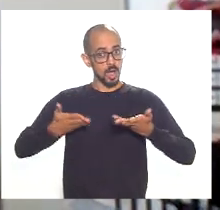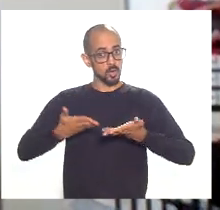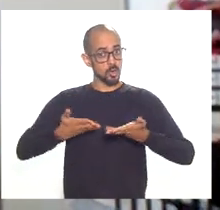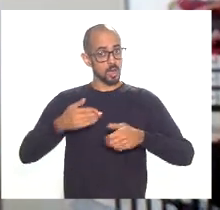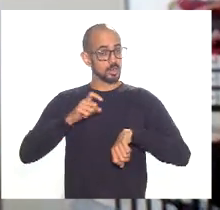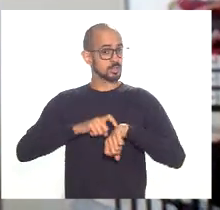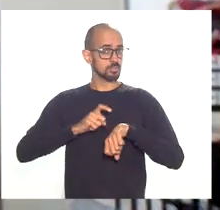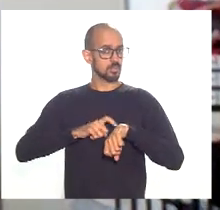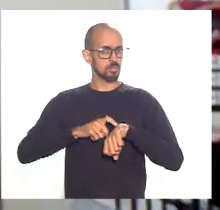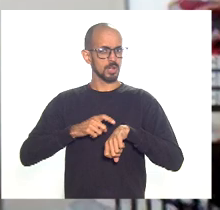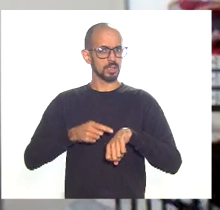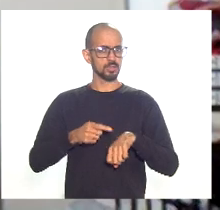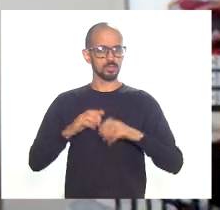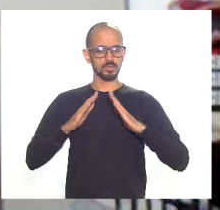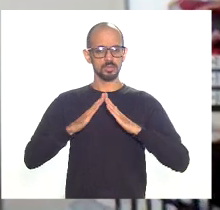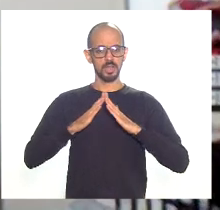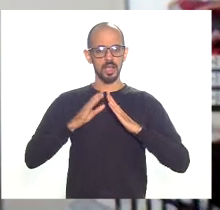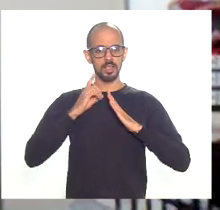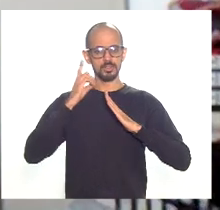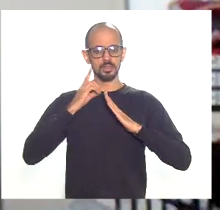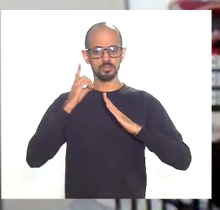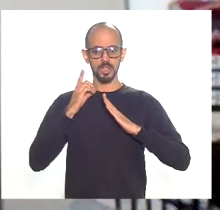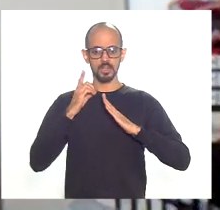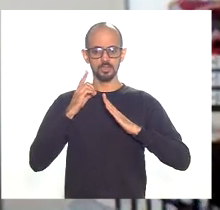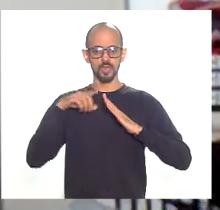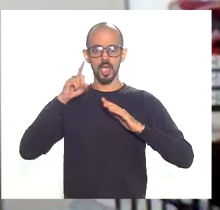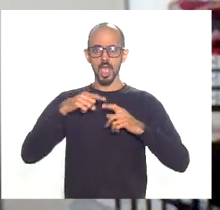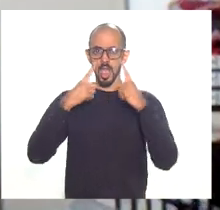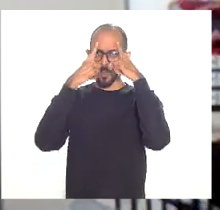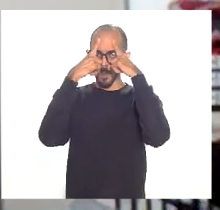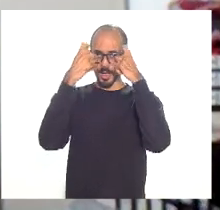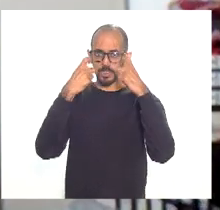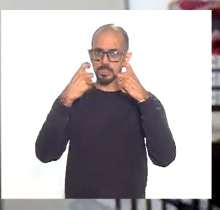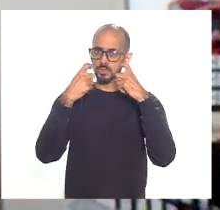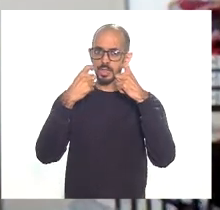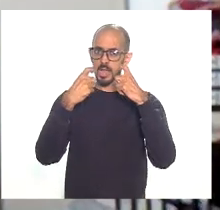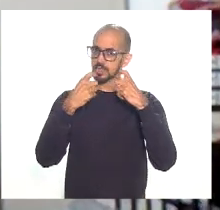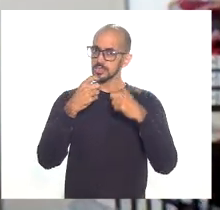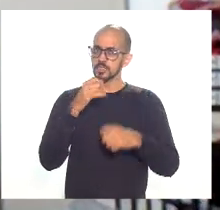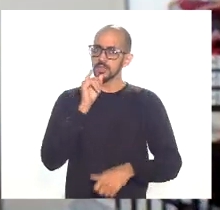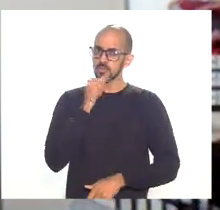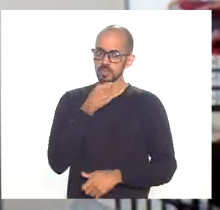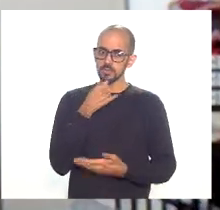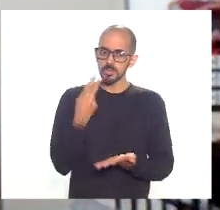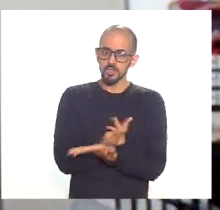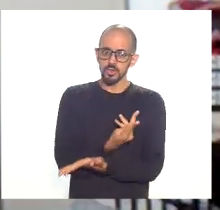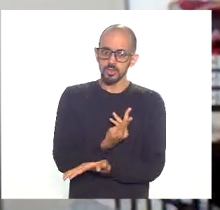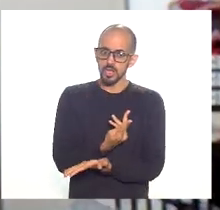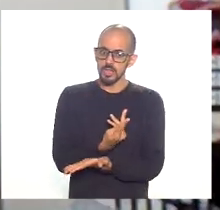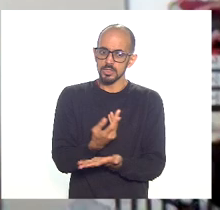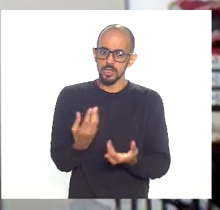nesse plenário. É uma coisa, assim, inclusive, uma agressividade. É lamentável que eu não consigo entender por que partiu dessa forma,